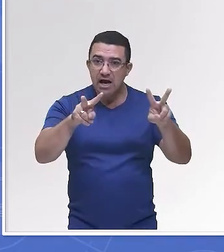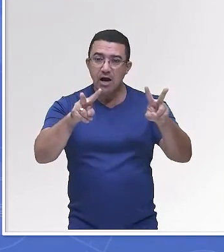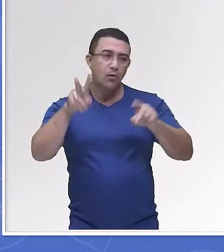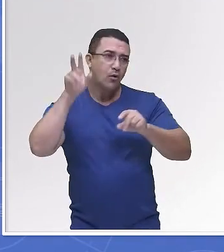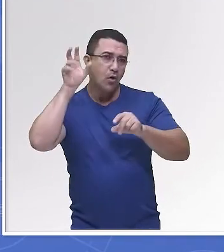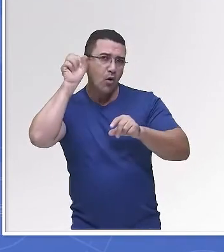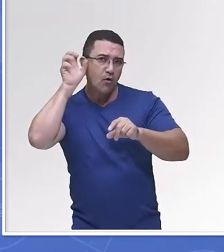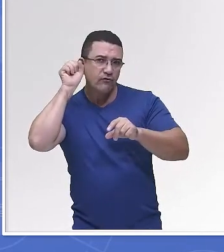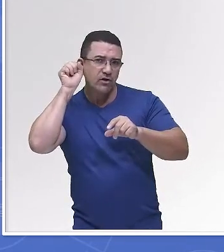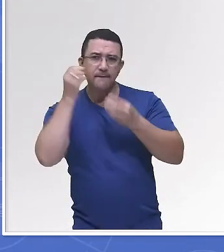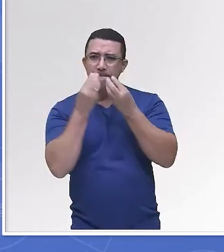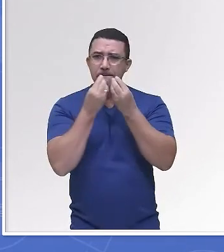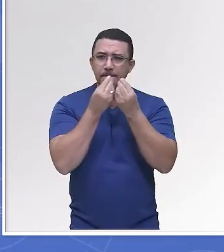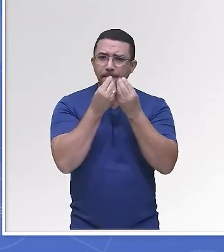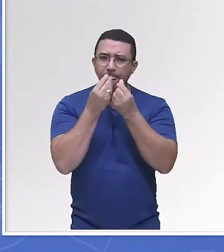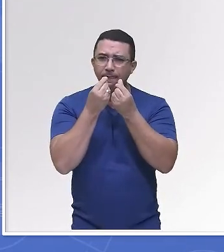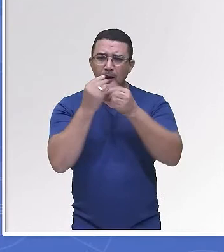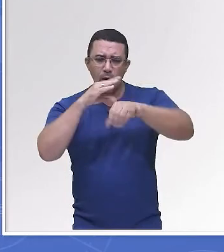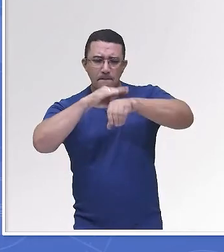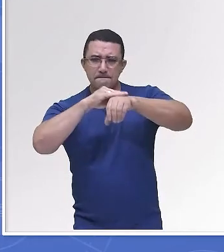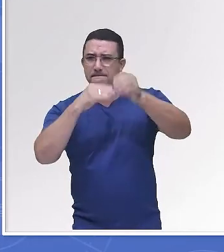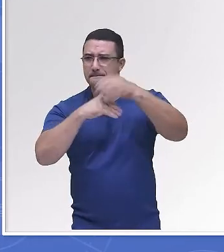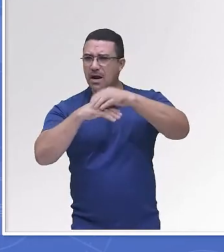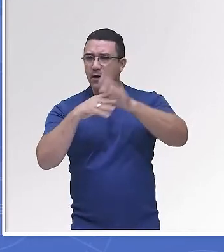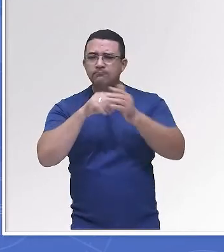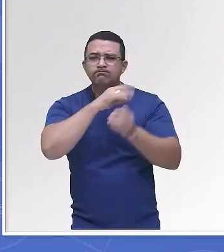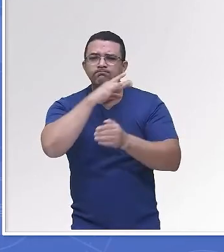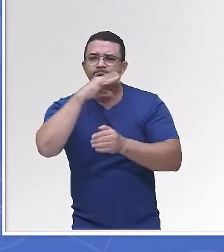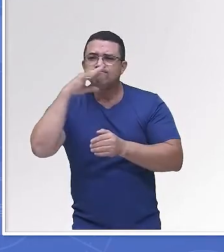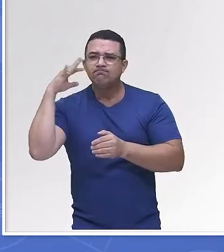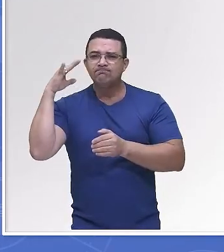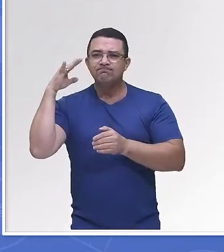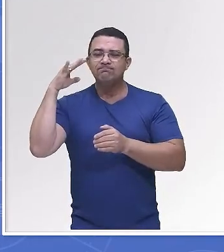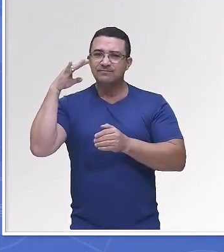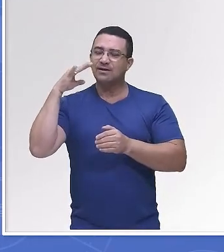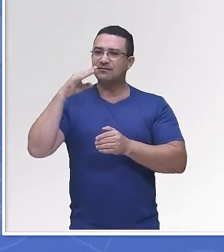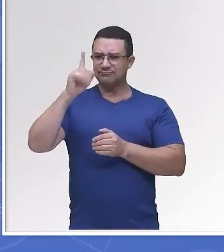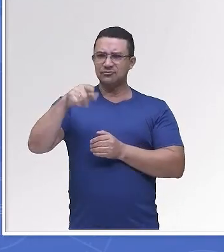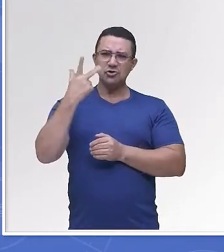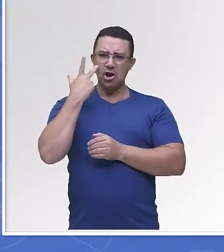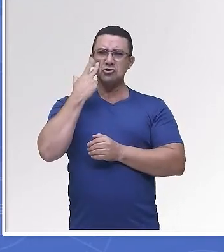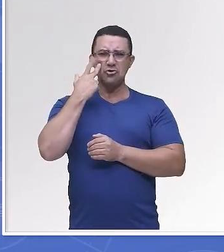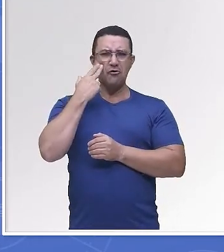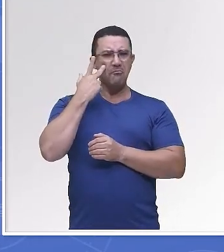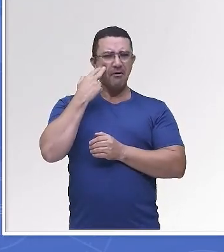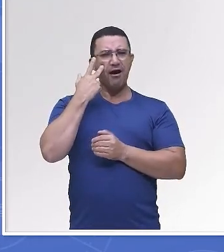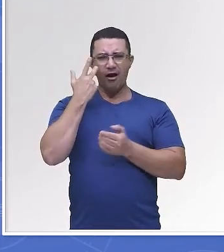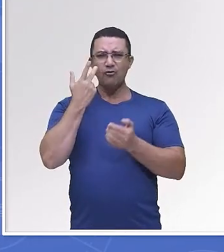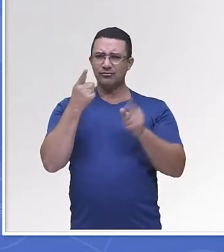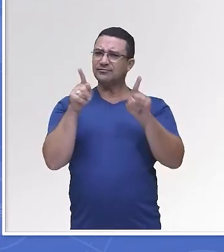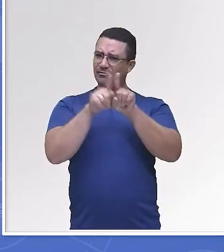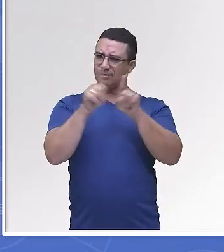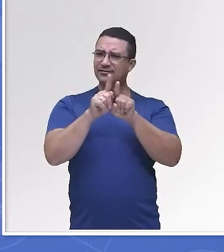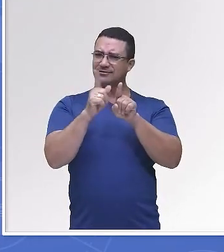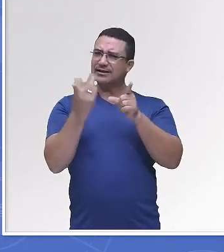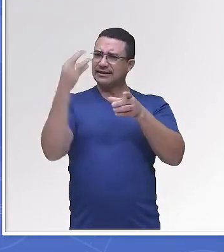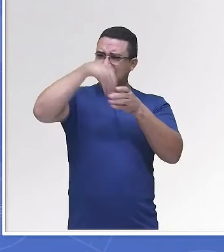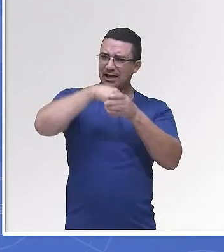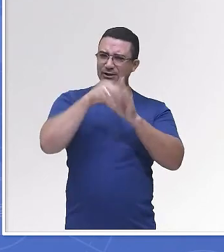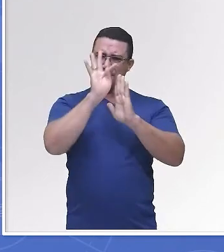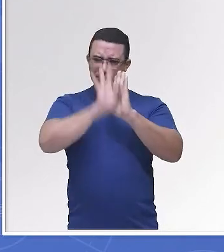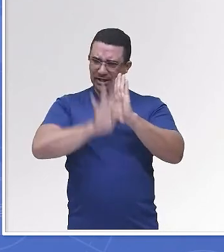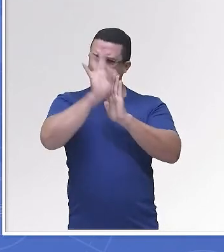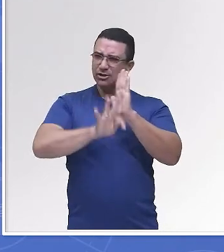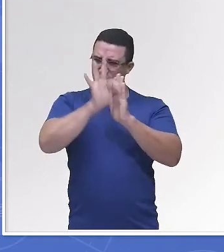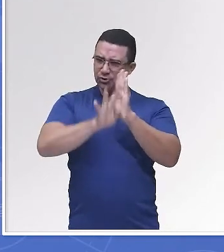pelo paladar, pelo toque, pelos cheiros. Então, é muito comum e muito presente nos textos descritivos os narradores